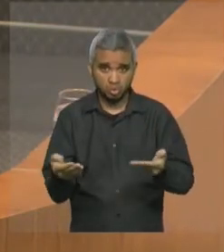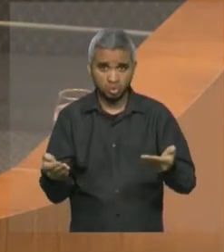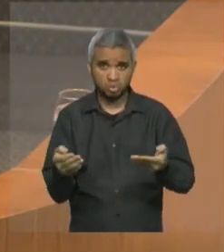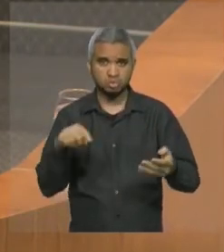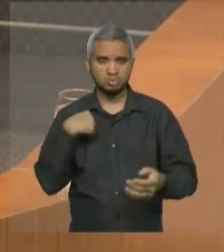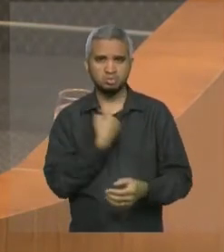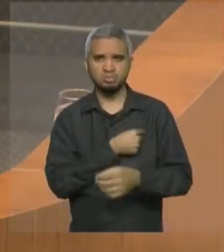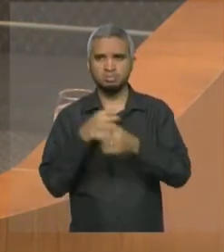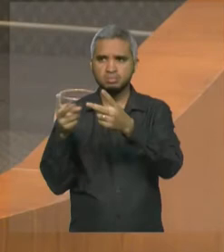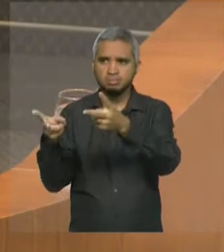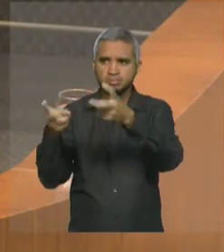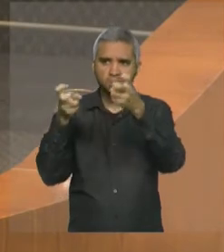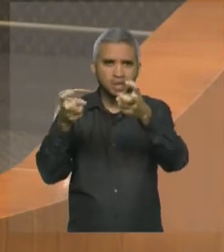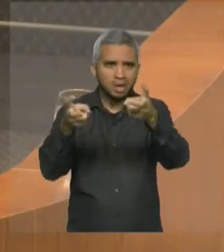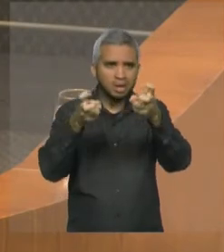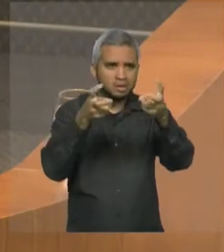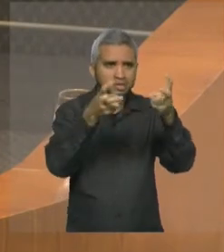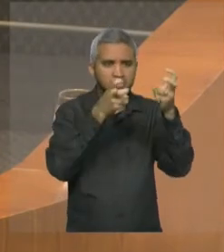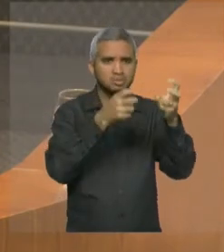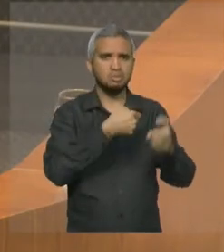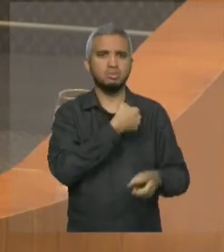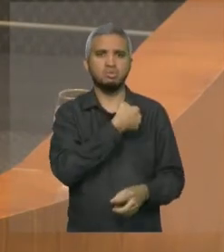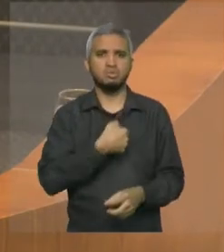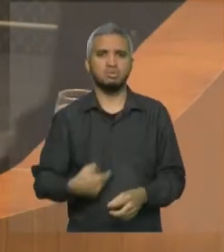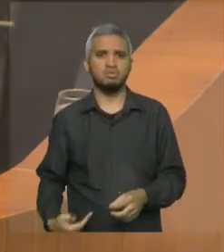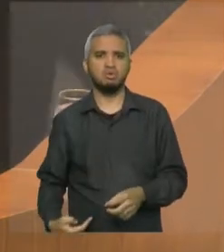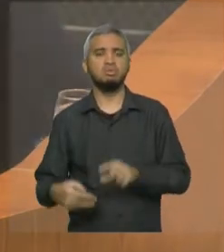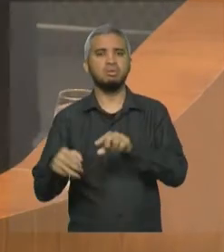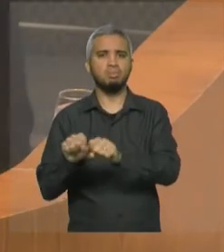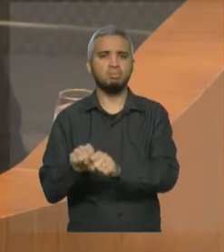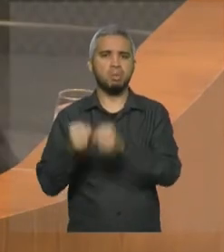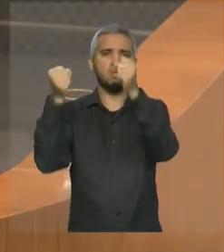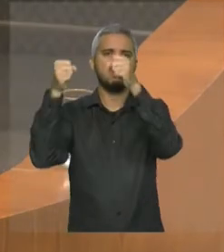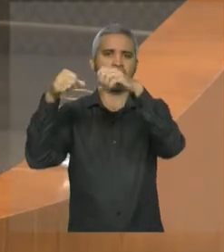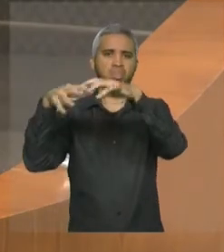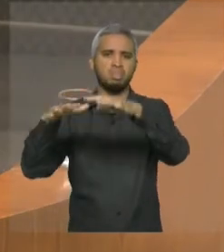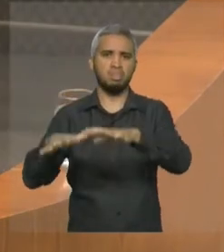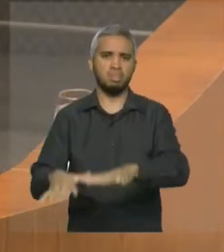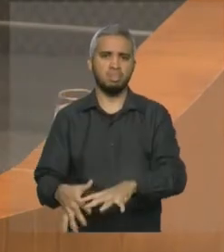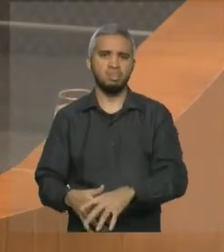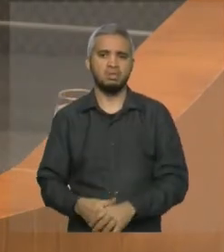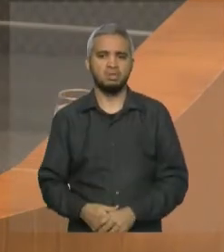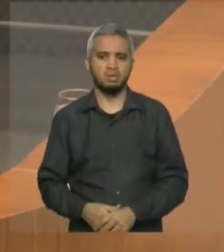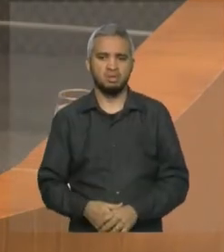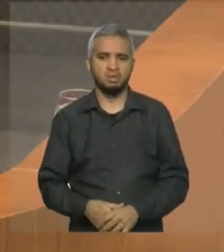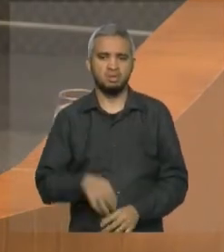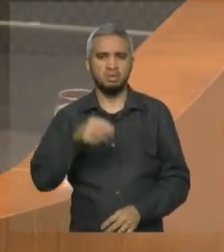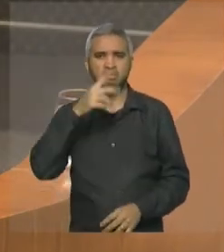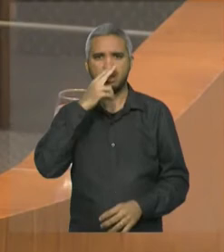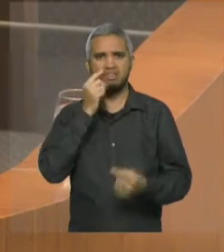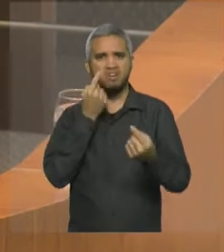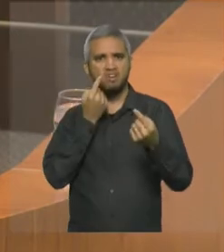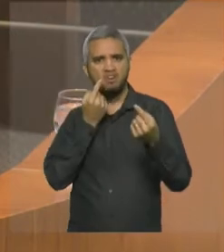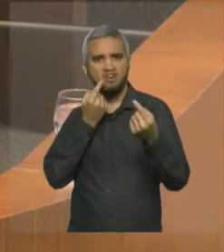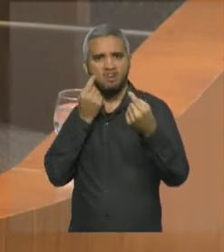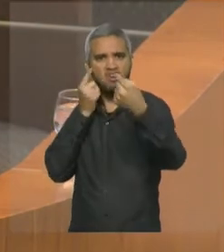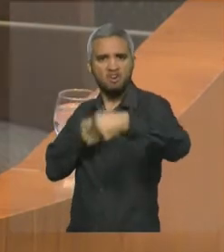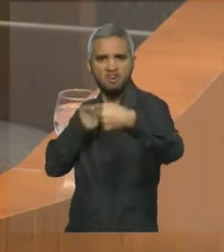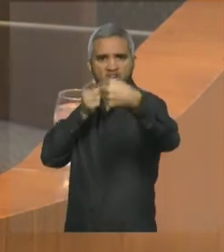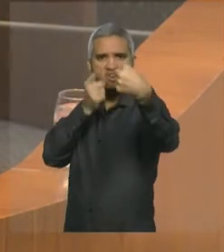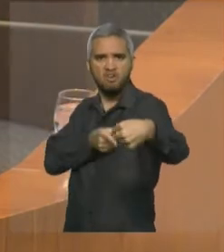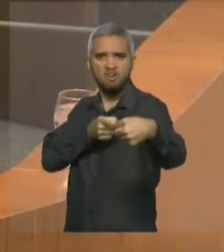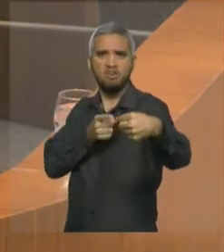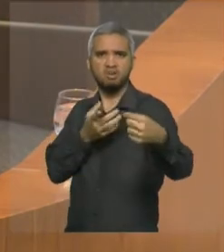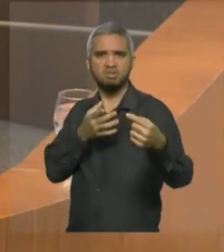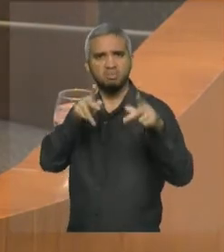motivações que levam o governo a esse tipo de derrocada. É simplesmente essa forma de afrontar o povo, essa forma